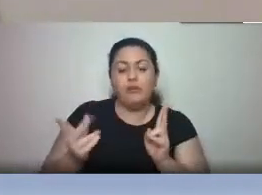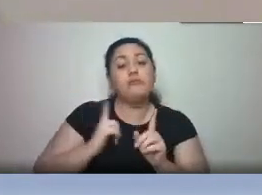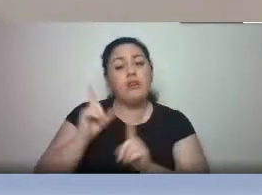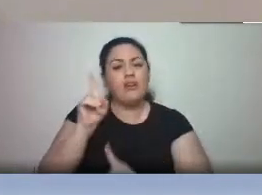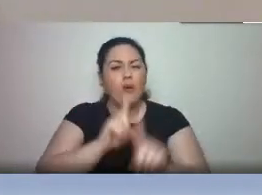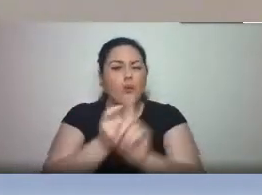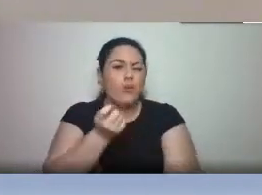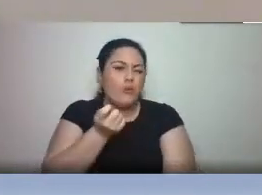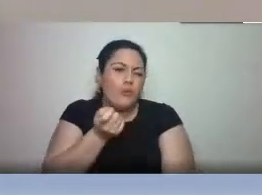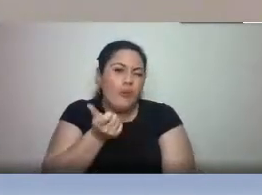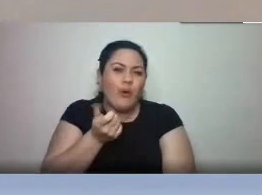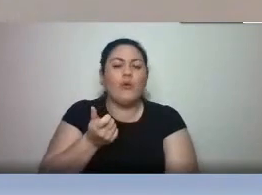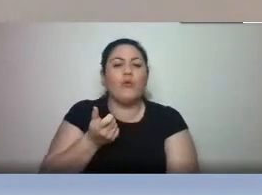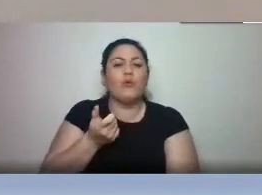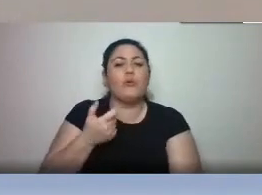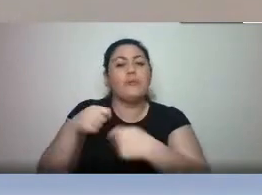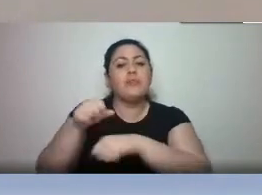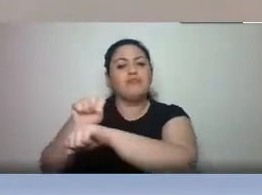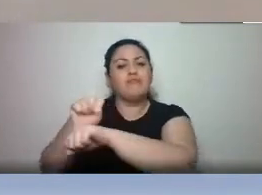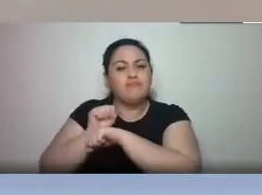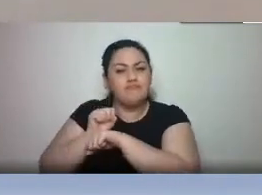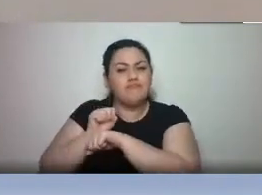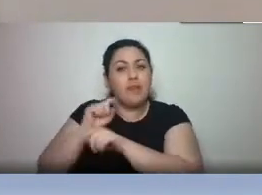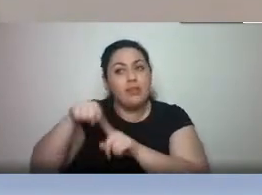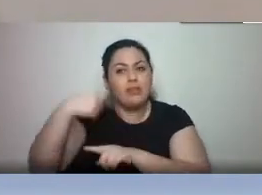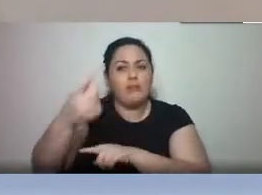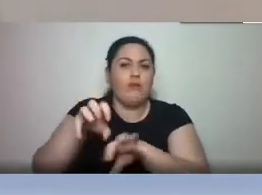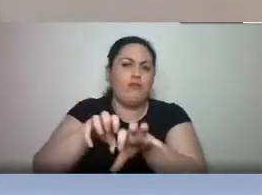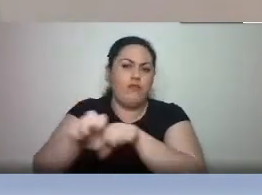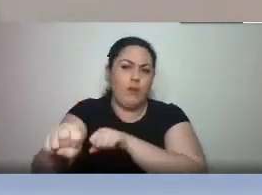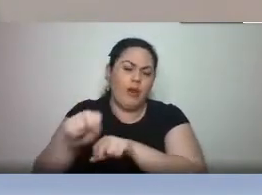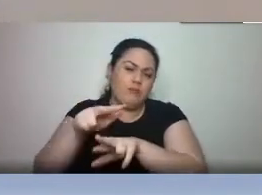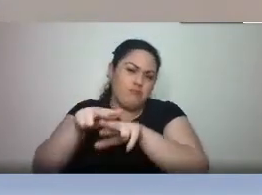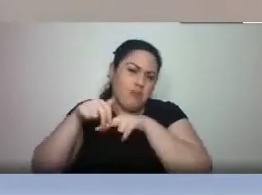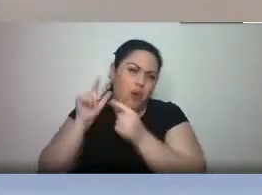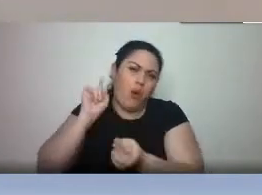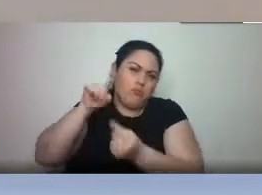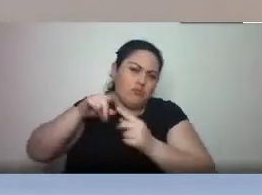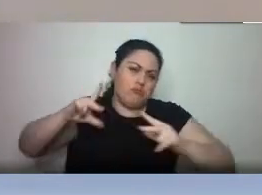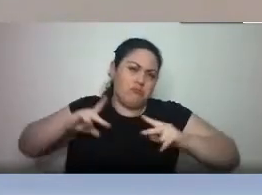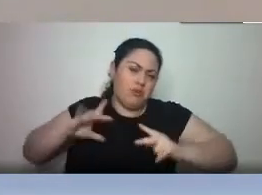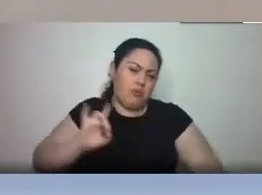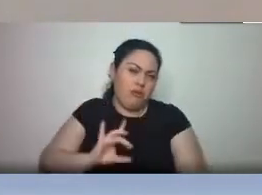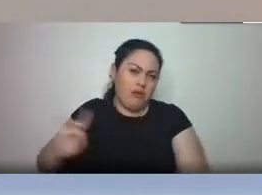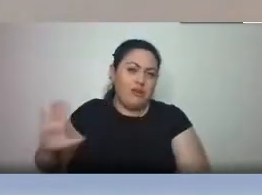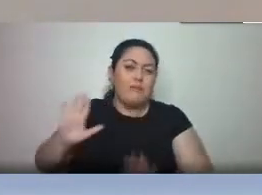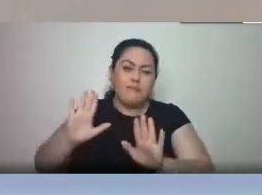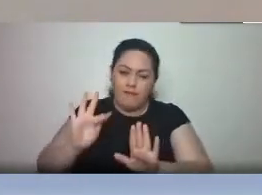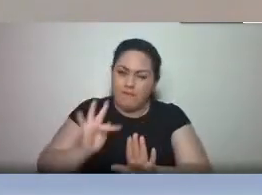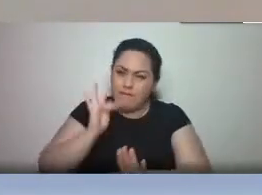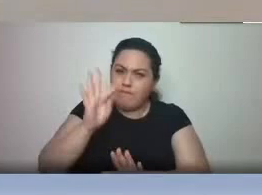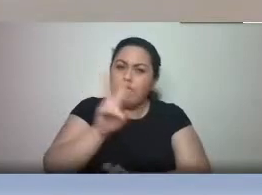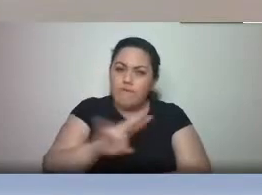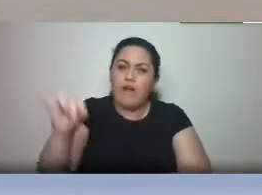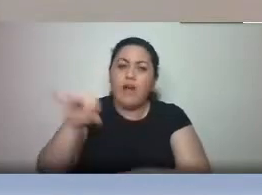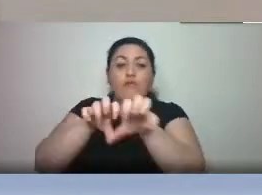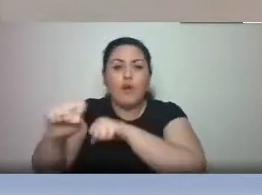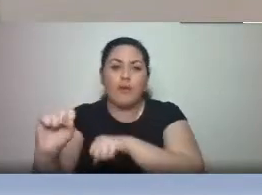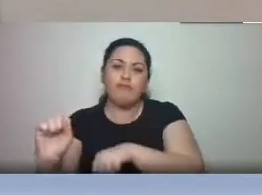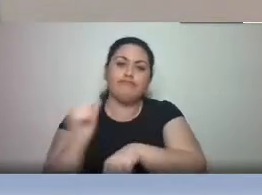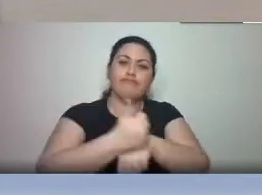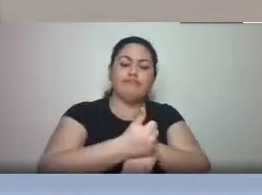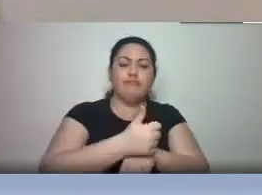poucos que ficaram para trás por razões diversas, mas que logo se juntarão à nossa classe profissional também. Esta